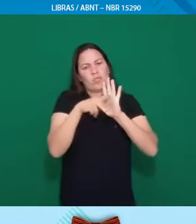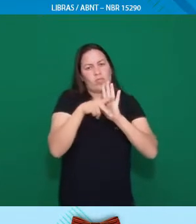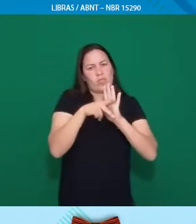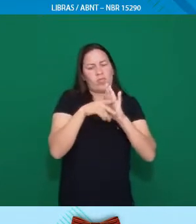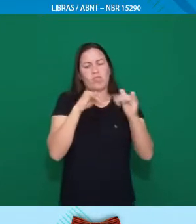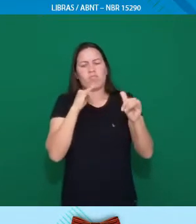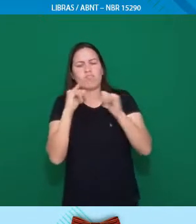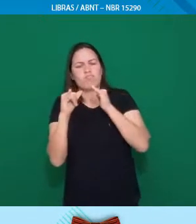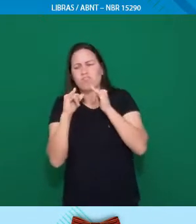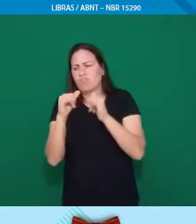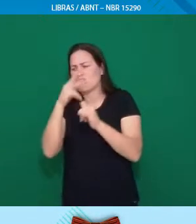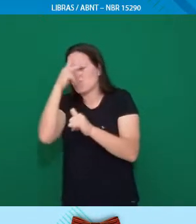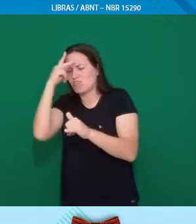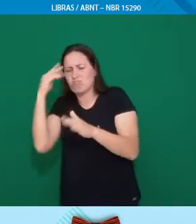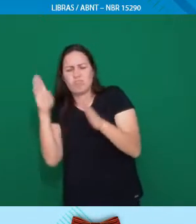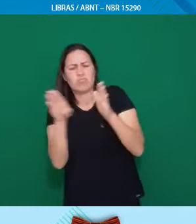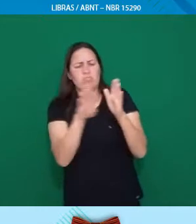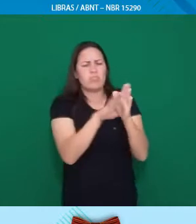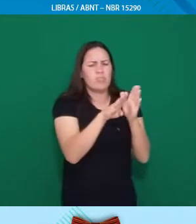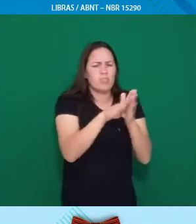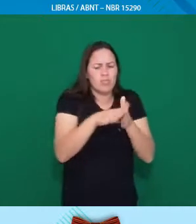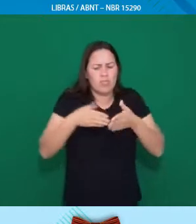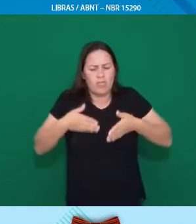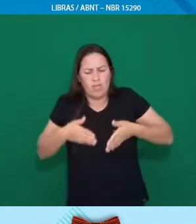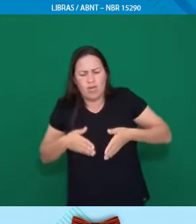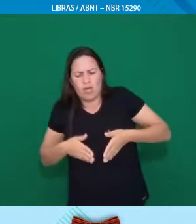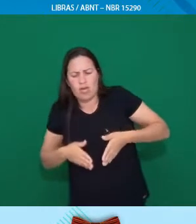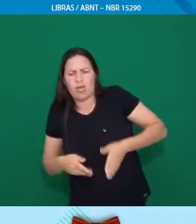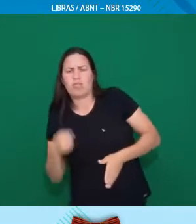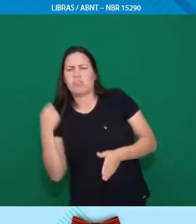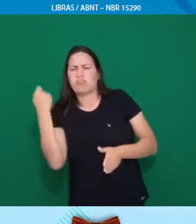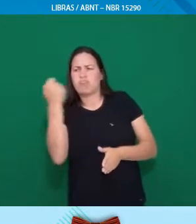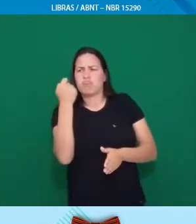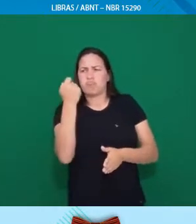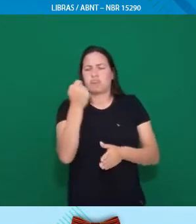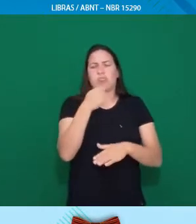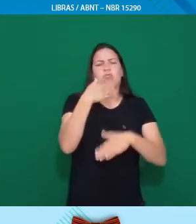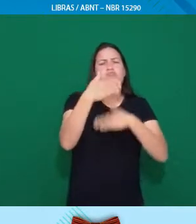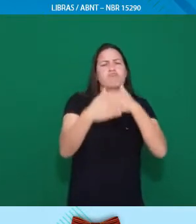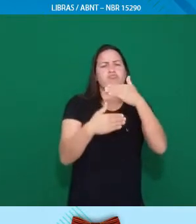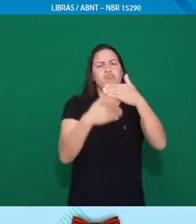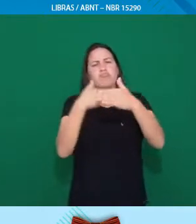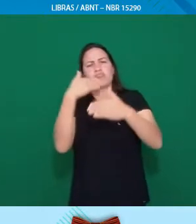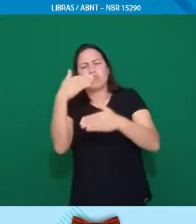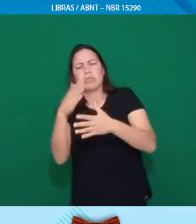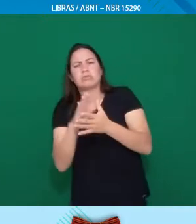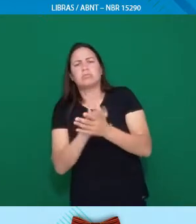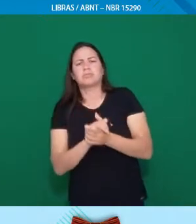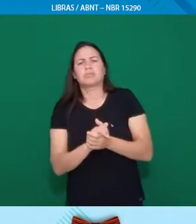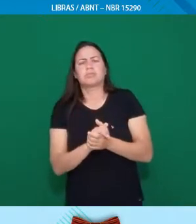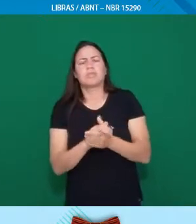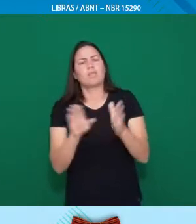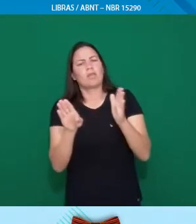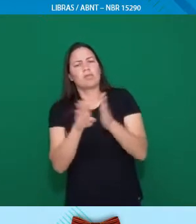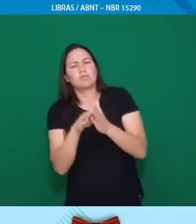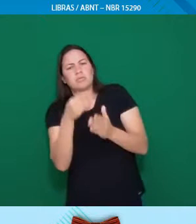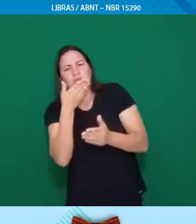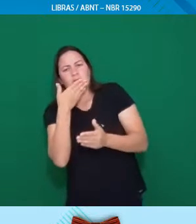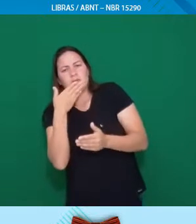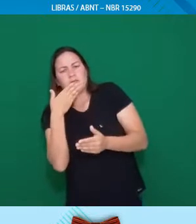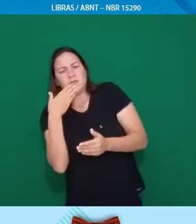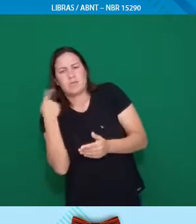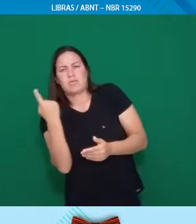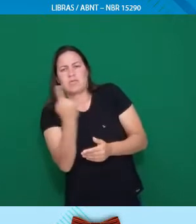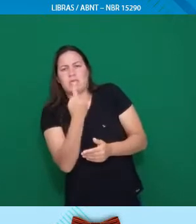trazendo embriões de grandes campeões e multiplicando E com isso